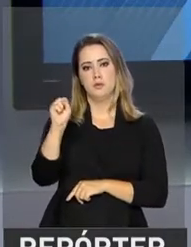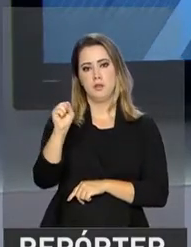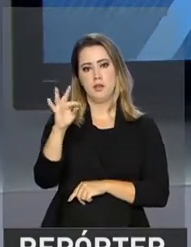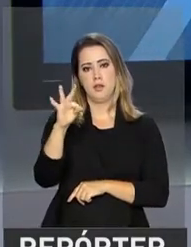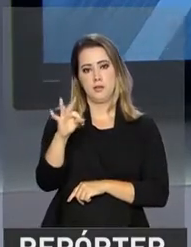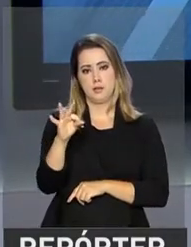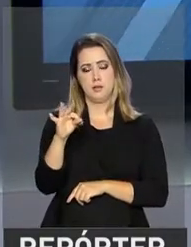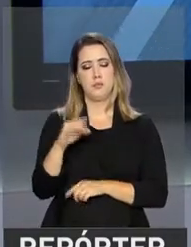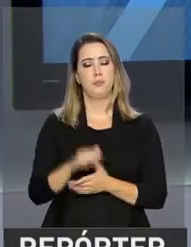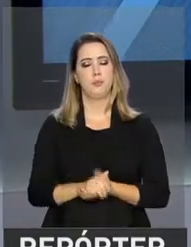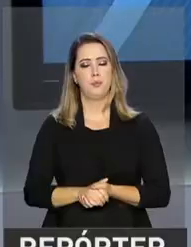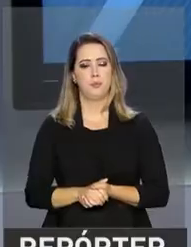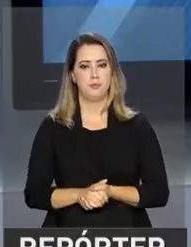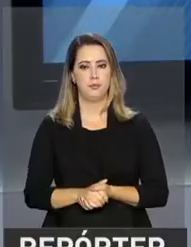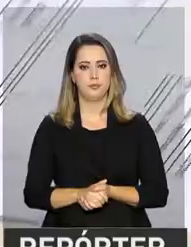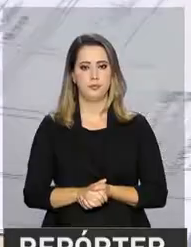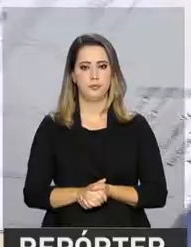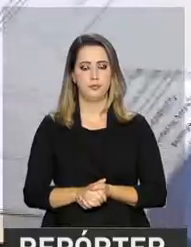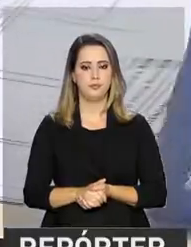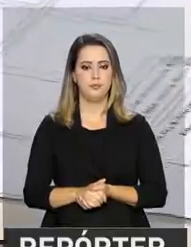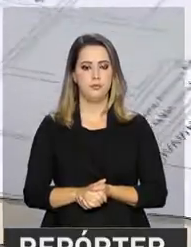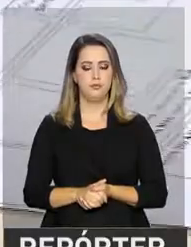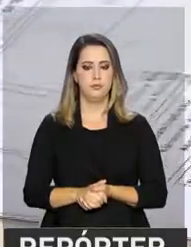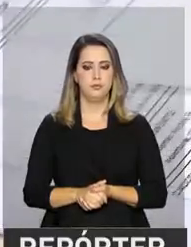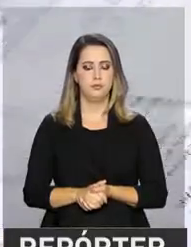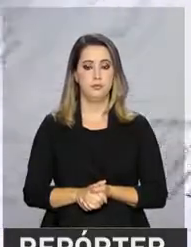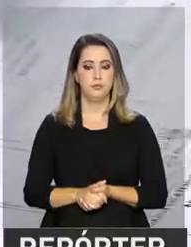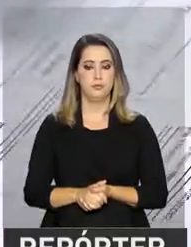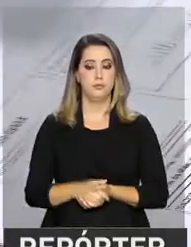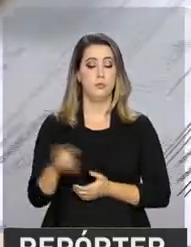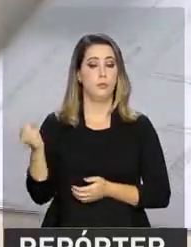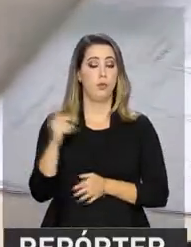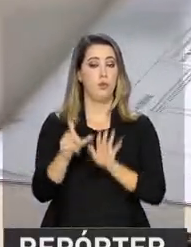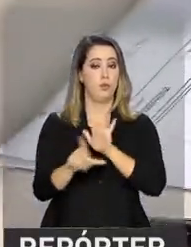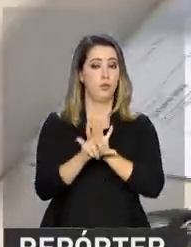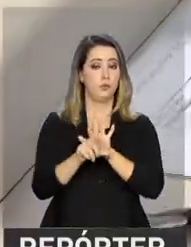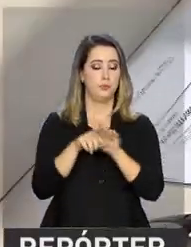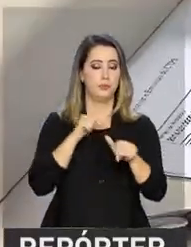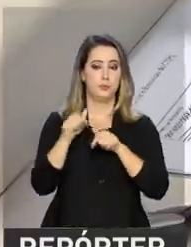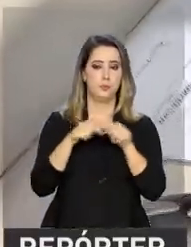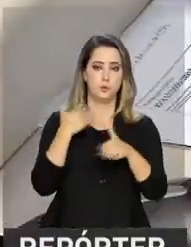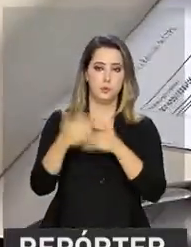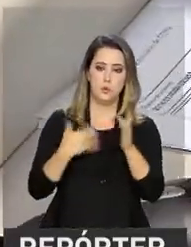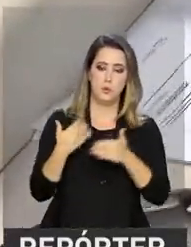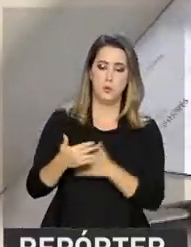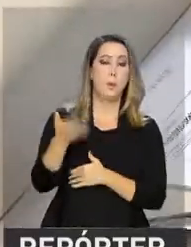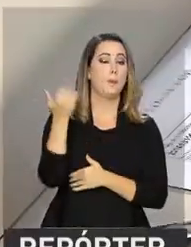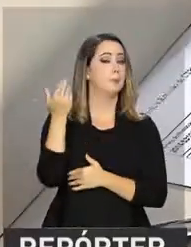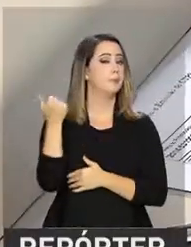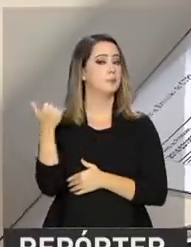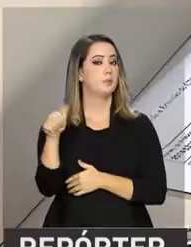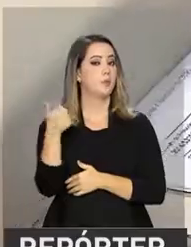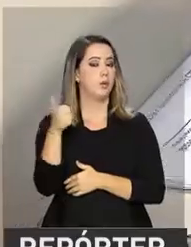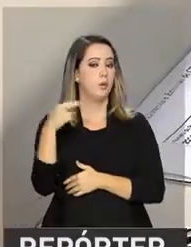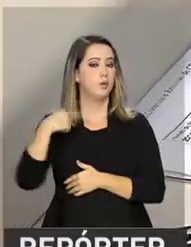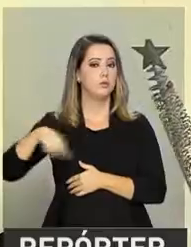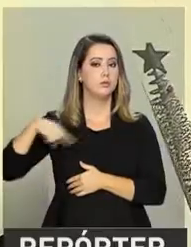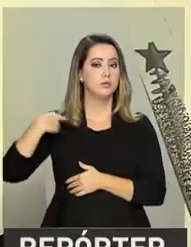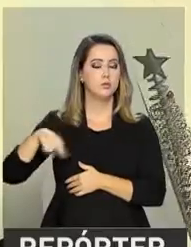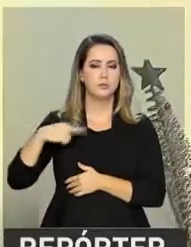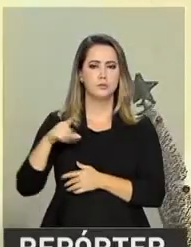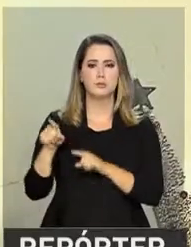ives gandra a reforma trabalhista entrou em vigor no último dia 11 de novembro